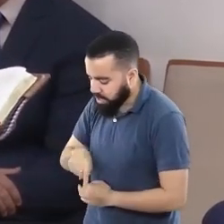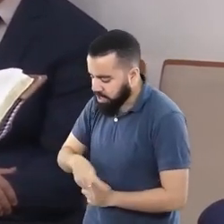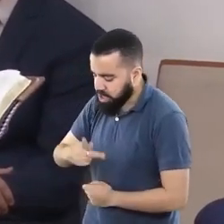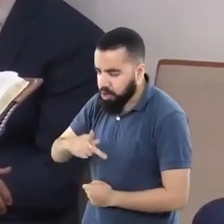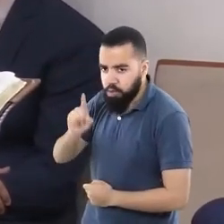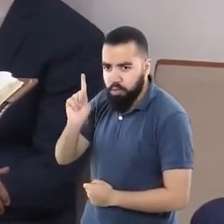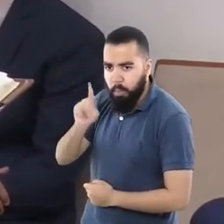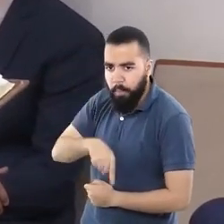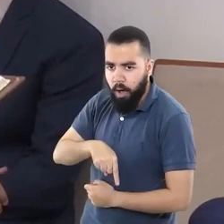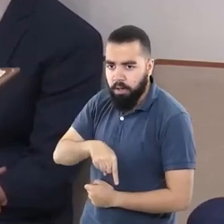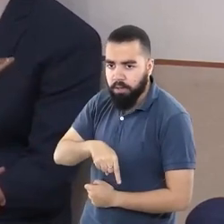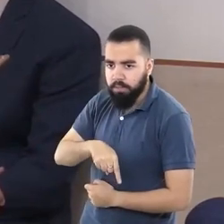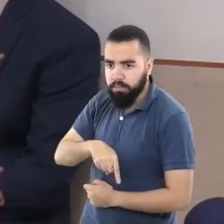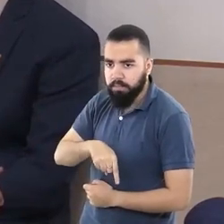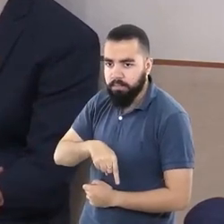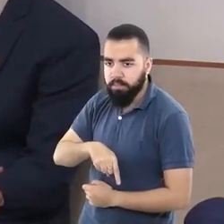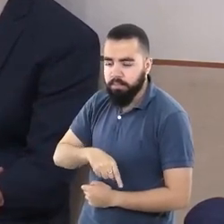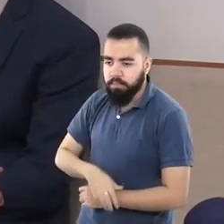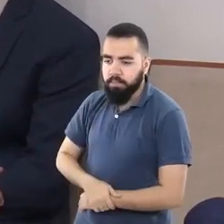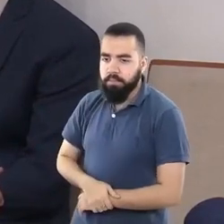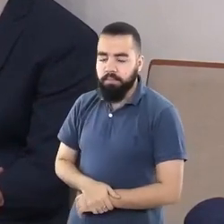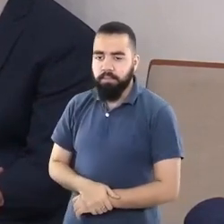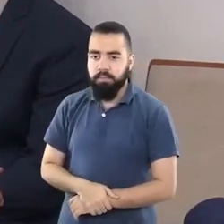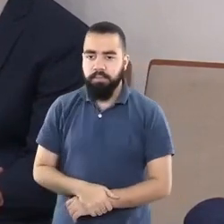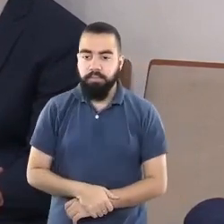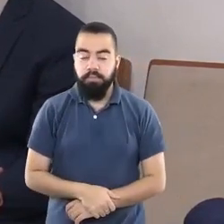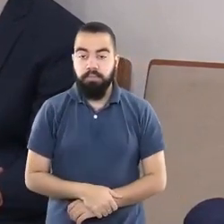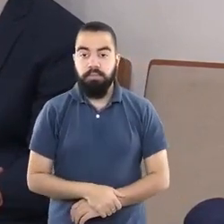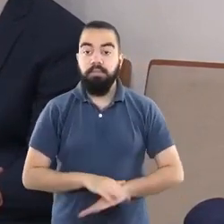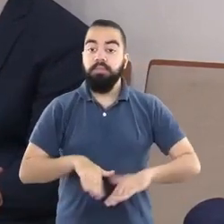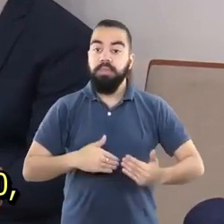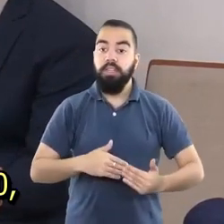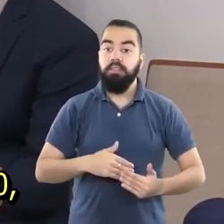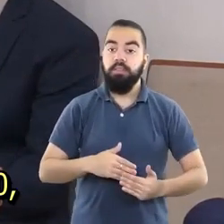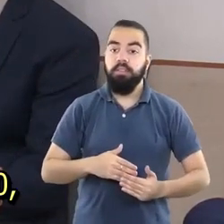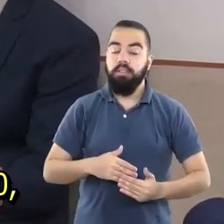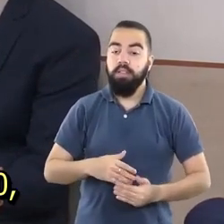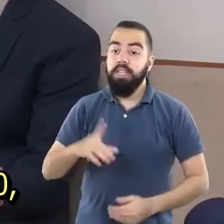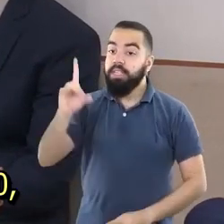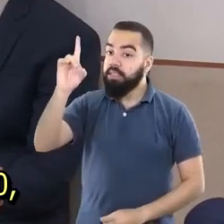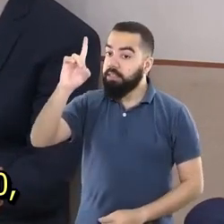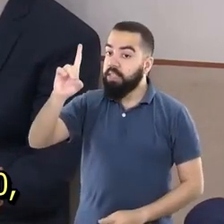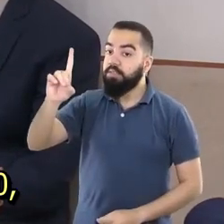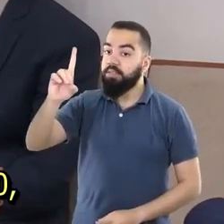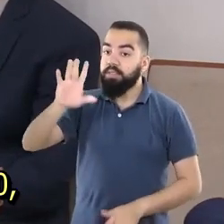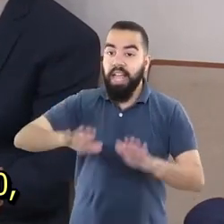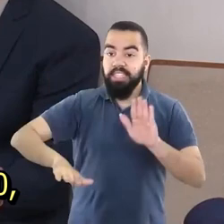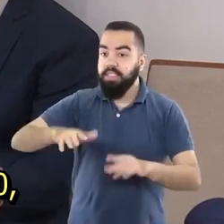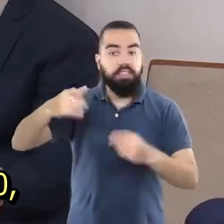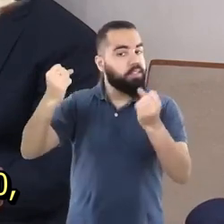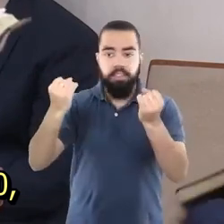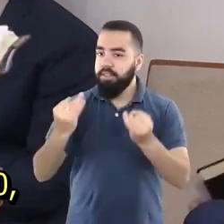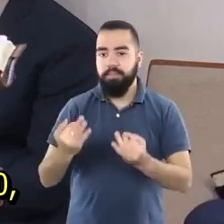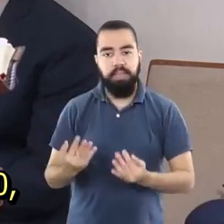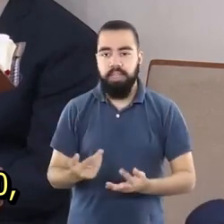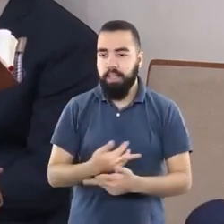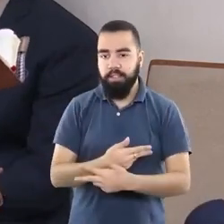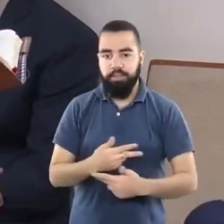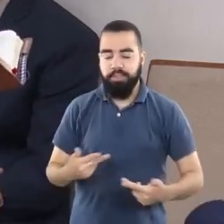Restauração, sim. Explicação, nem sempre. E eu queria que você fosse comigo para o verso